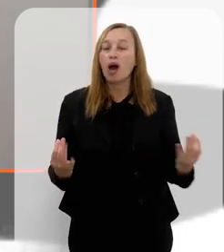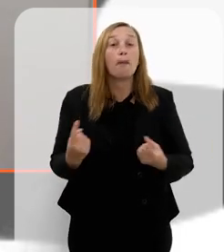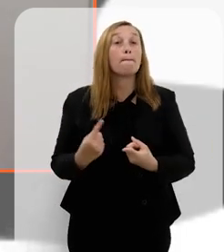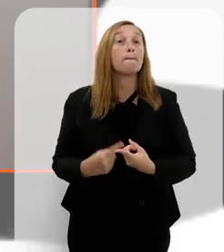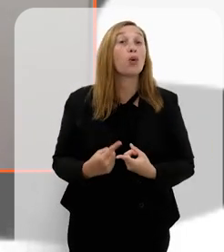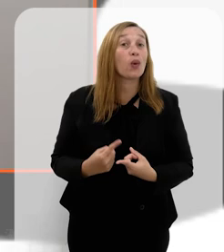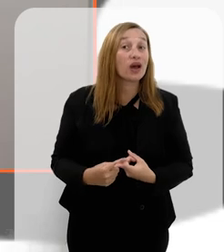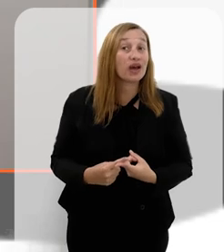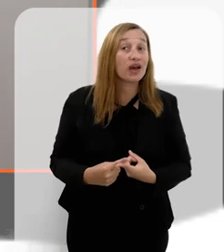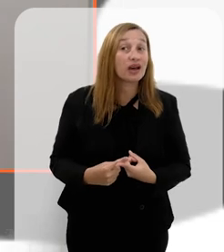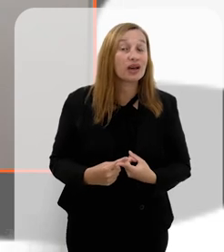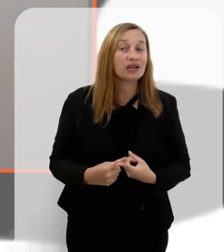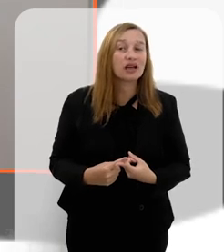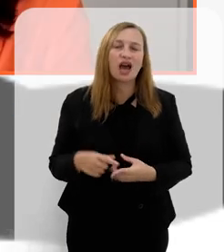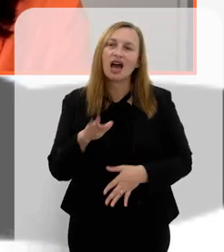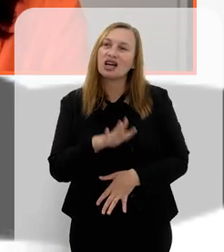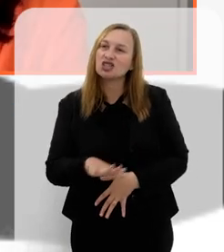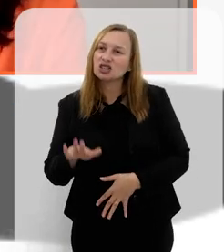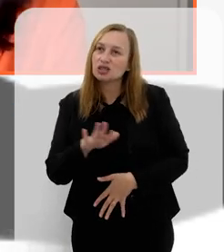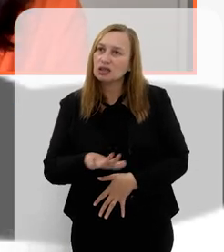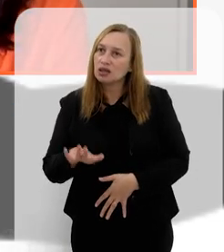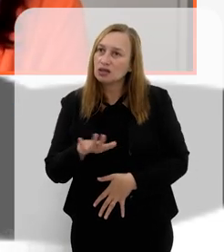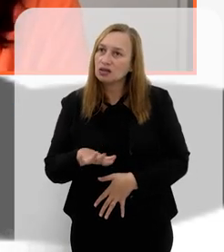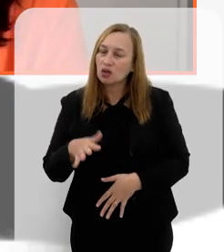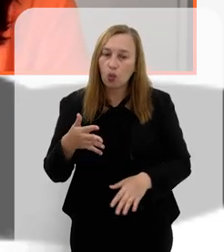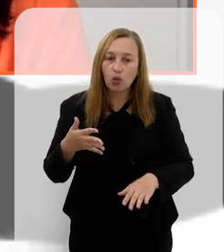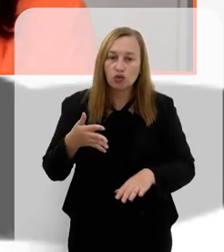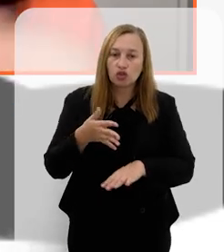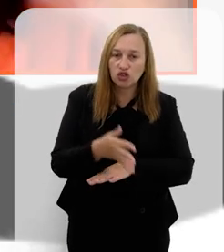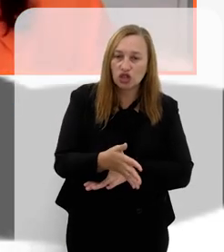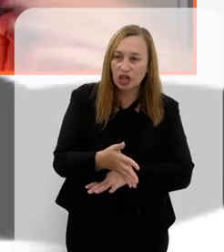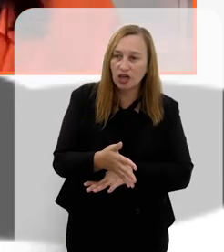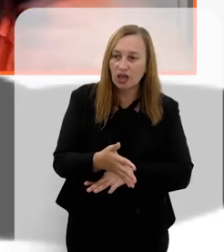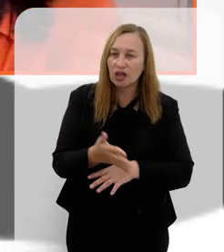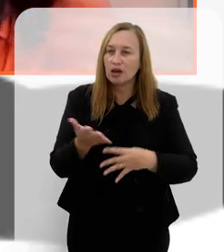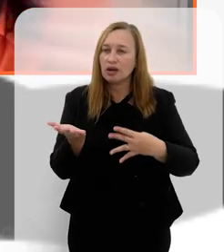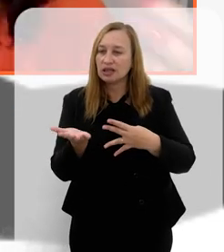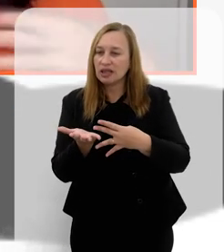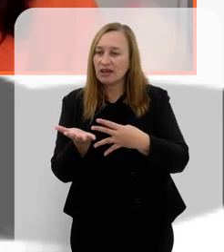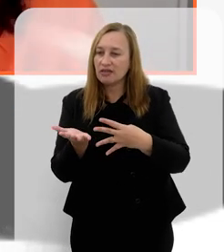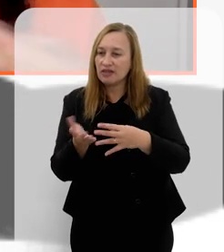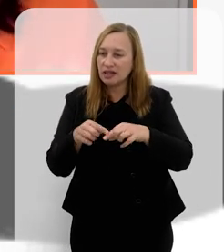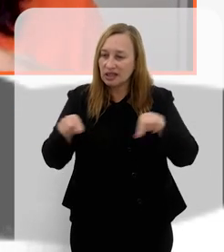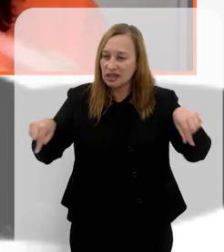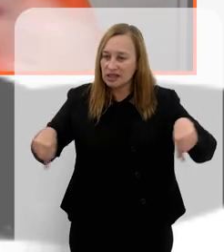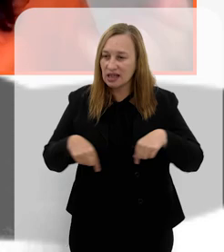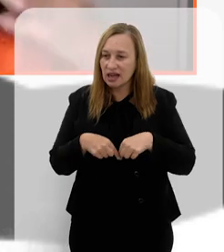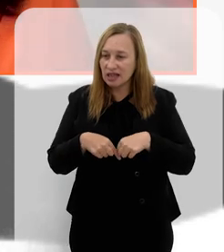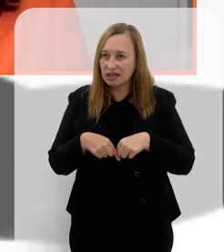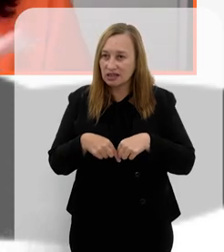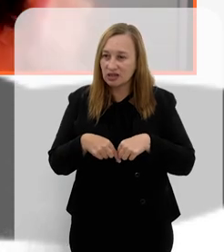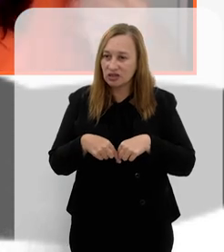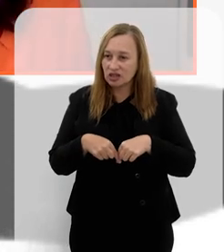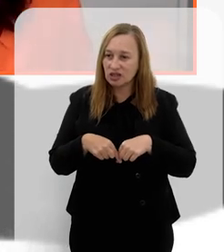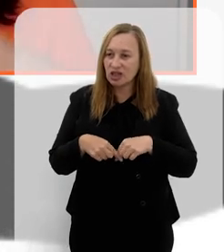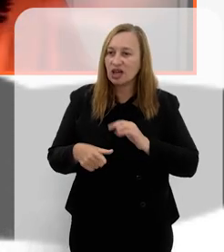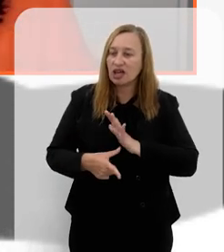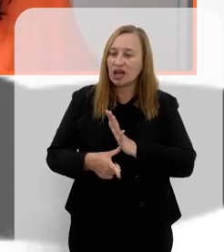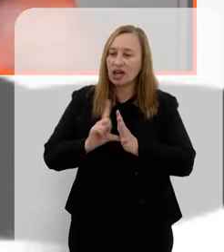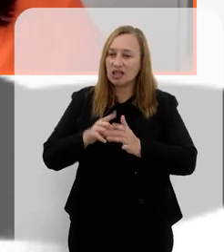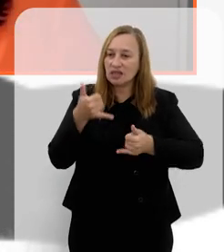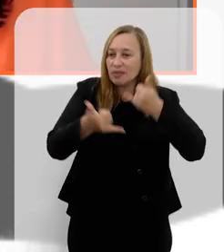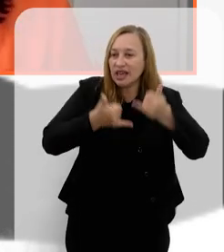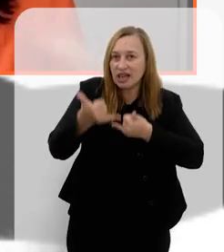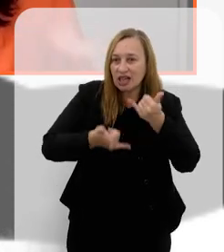meditação. Por quê? As crianças, quando elas chegam do recreio, elas estão super agitadas, né? Quando elas